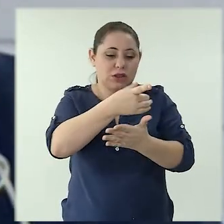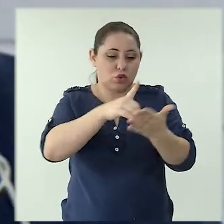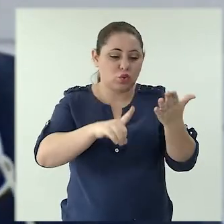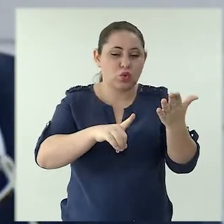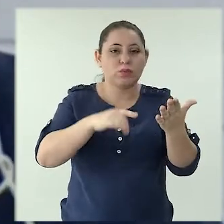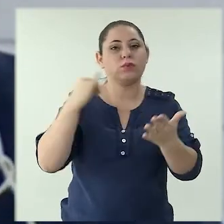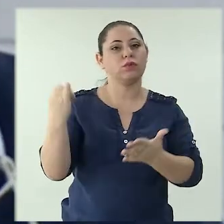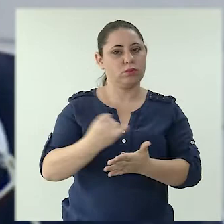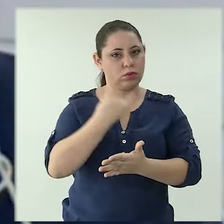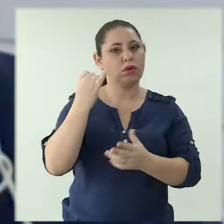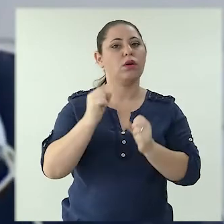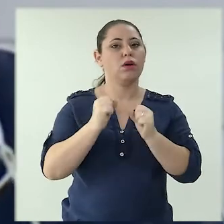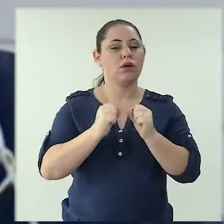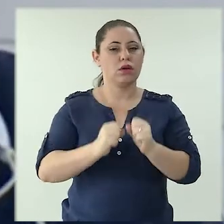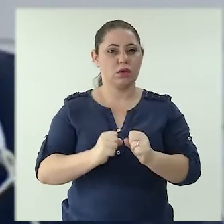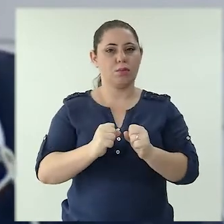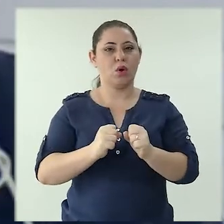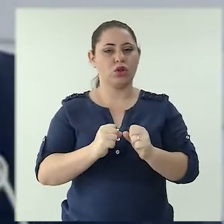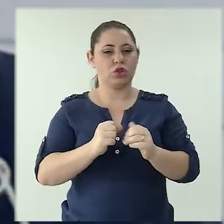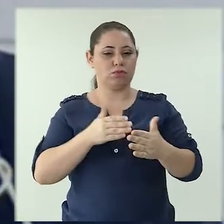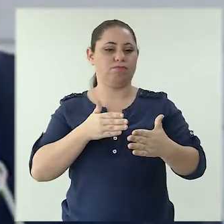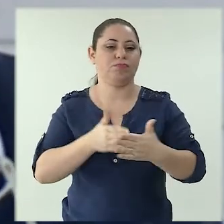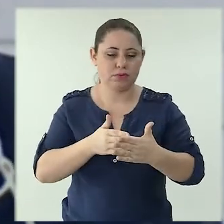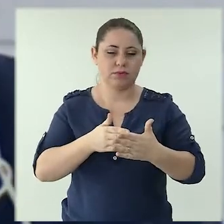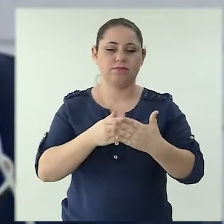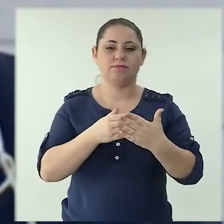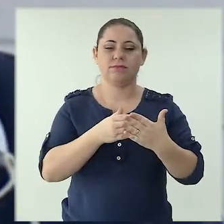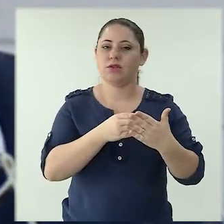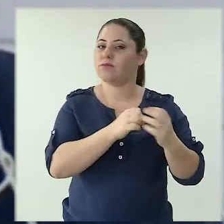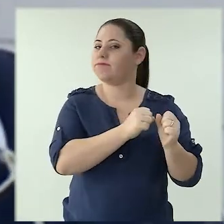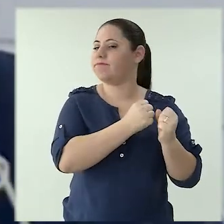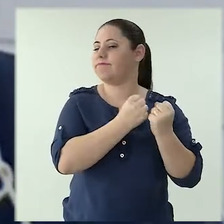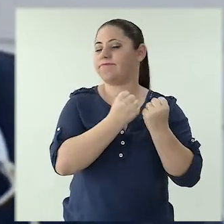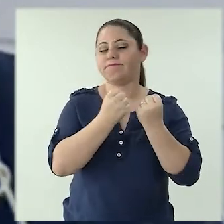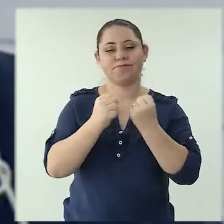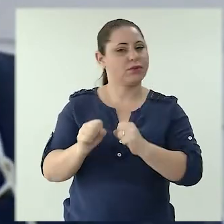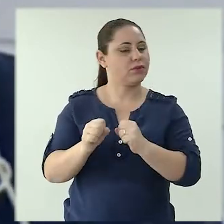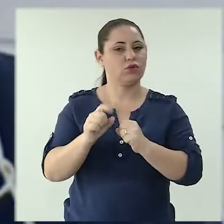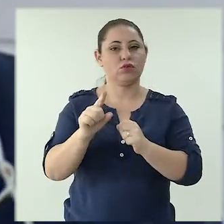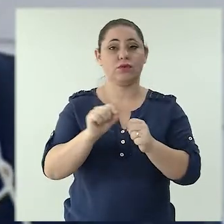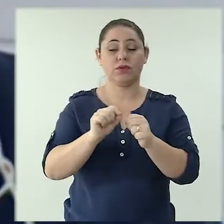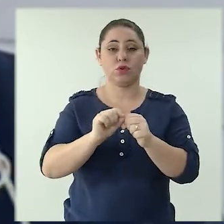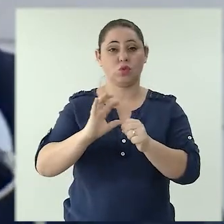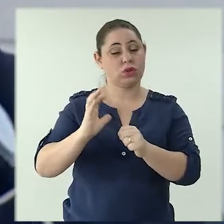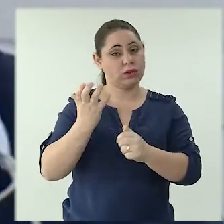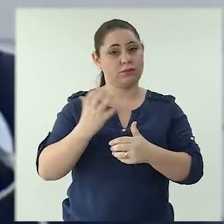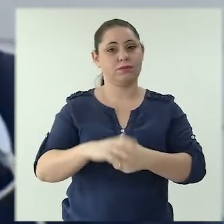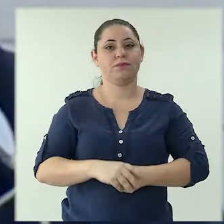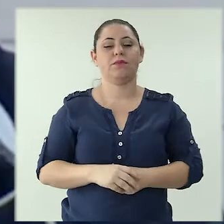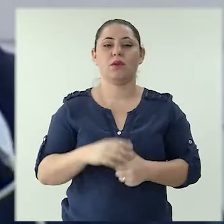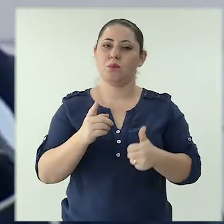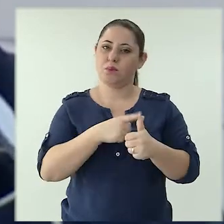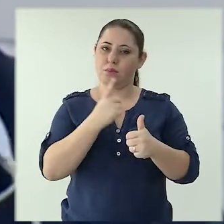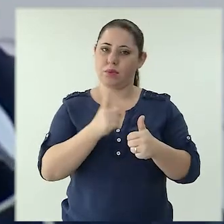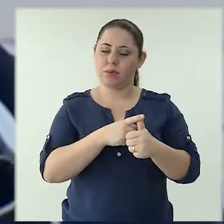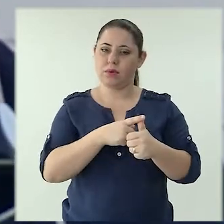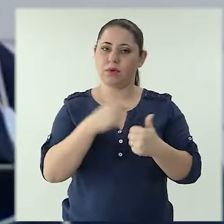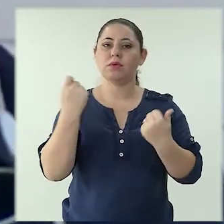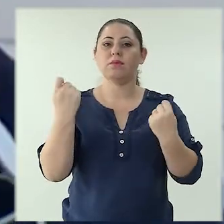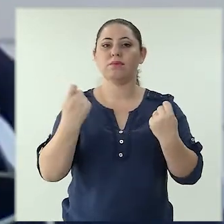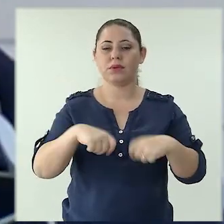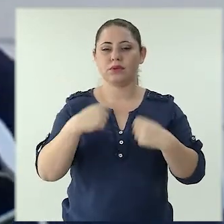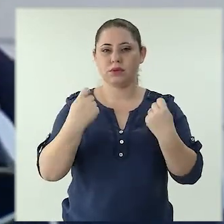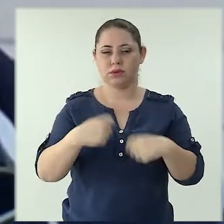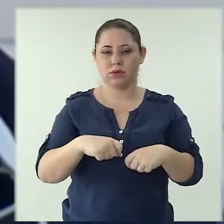documentais que são importantes e que podem ou impedir o uso capião ou inviabilizar que ele aconteça. Então, a primeira coisa, ele